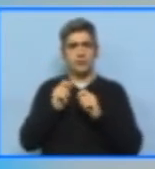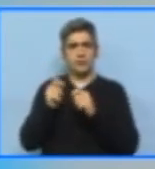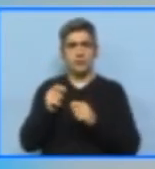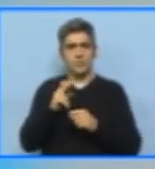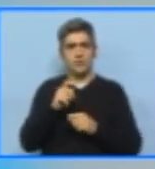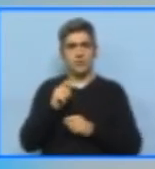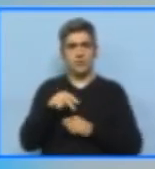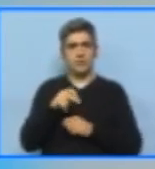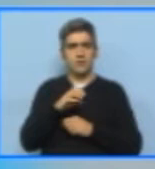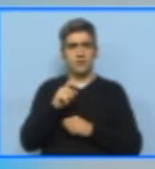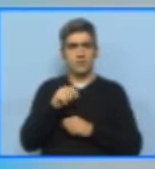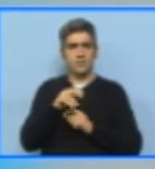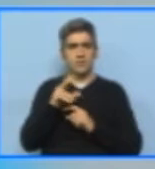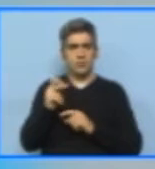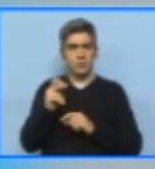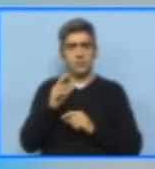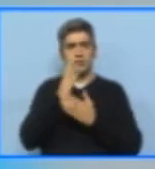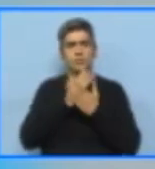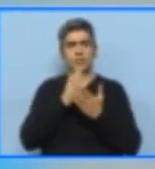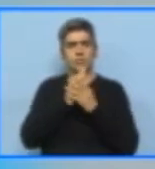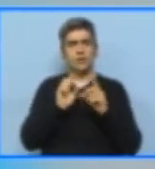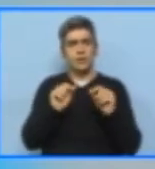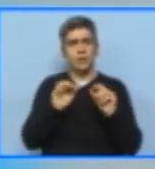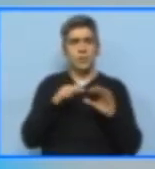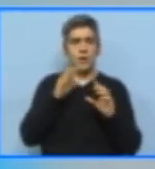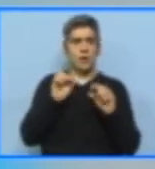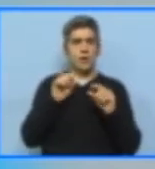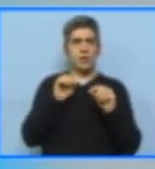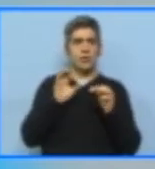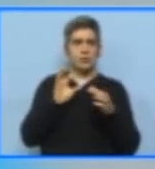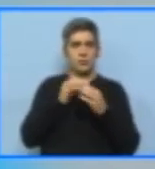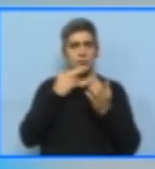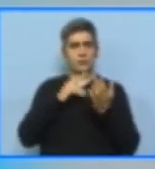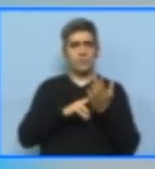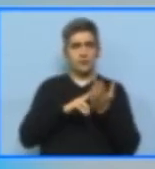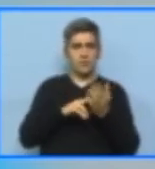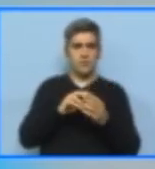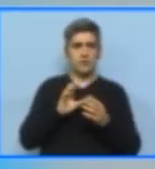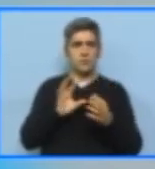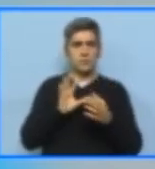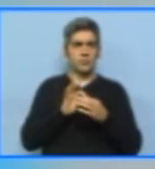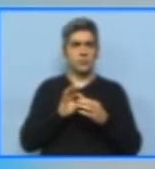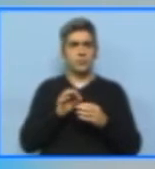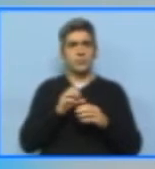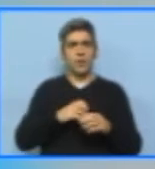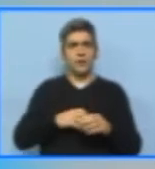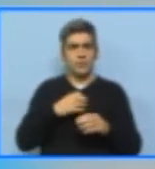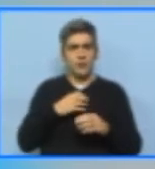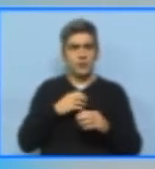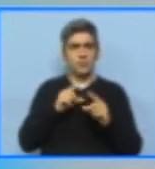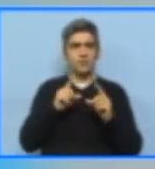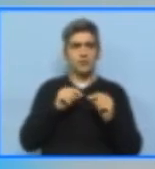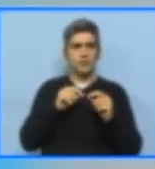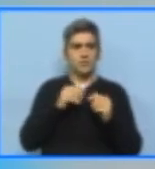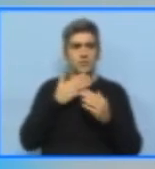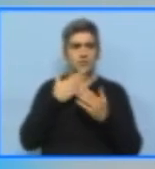Renascença, quando vejo em estudos de rádio qual é a rádio que associa à verdade, qual é a rádio que associa à confiança, qual é a